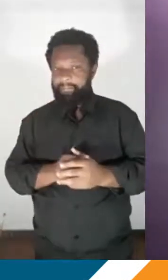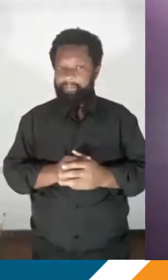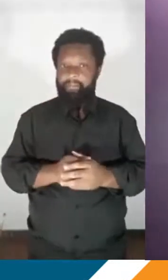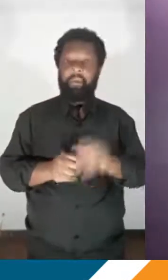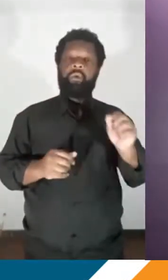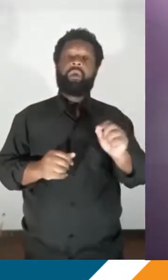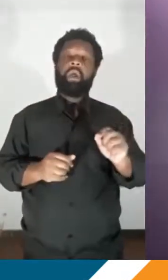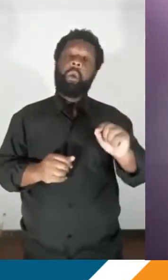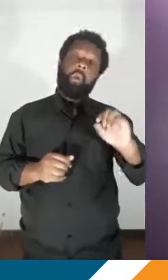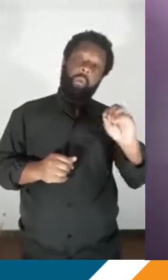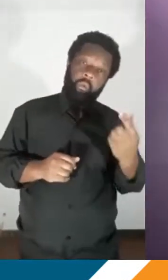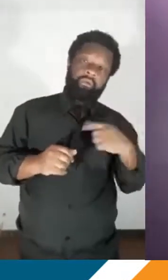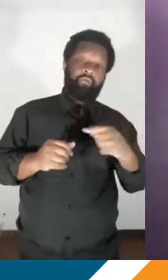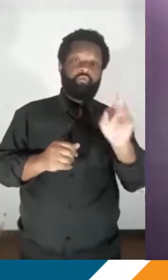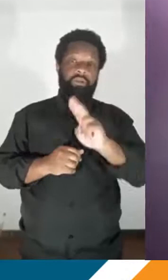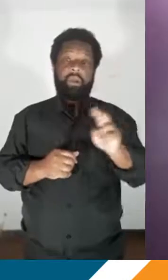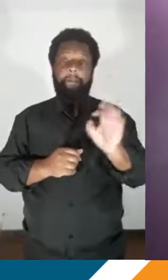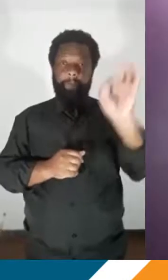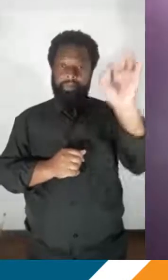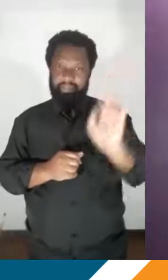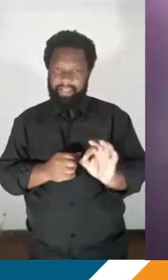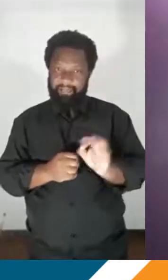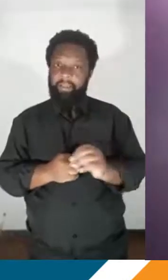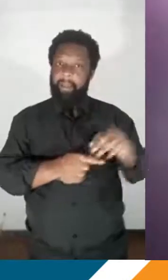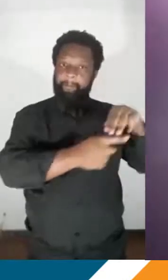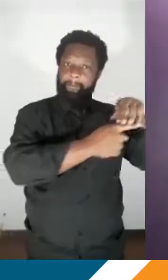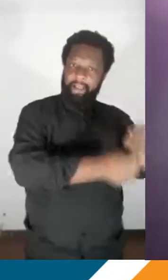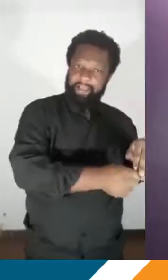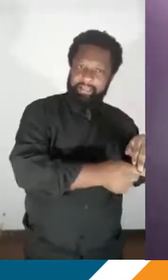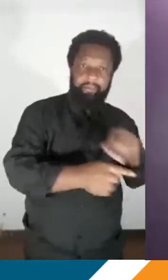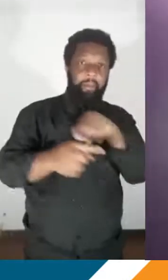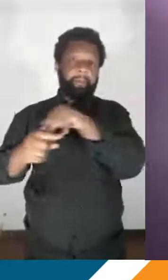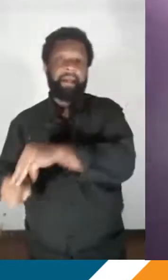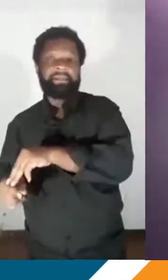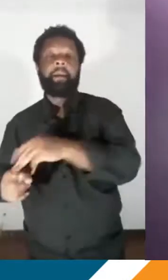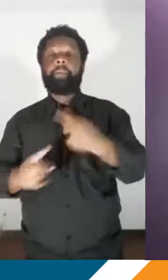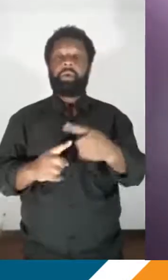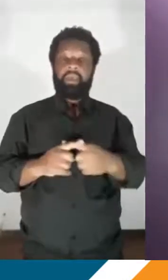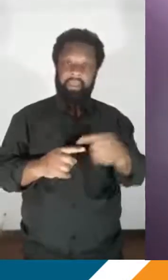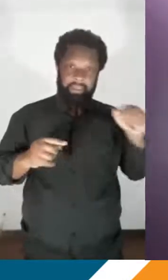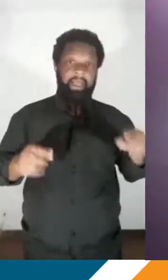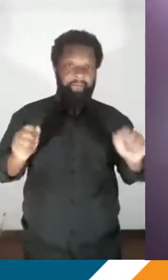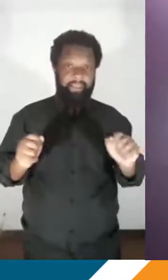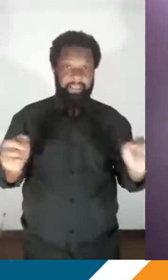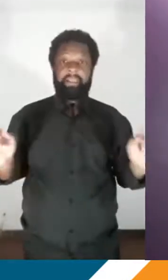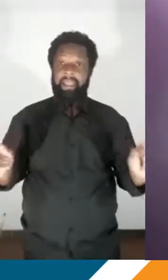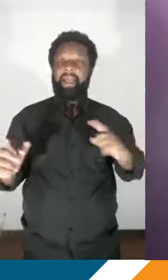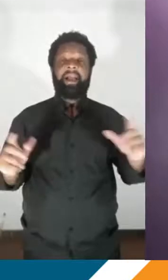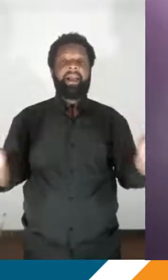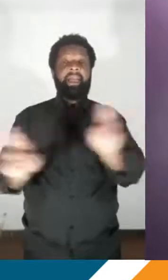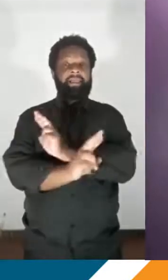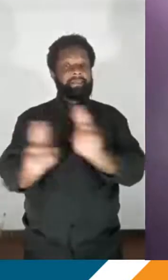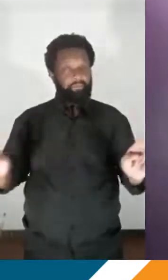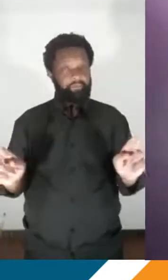que nós vamos ver vai ser a título ou porcentagem. Massa por massa. Por quê? Porque eu relaciono a massa do